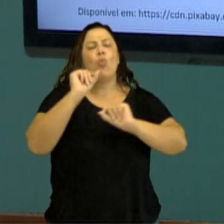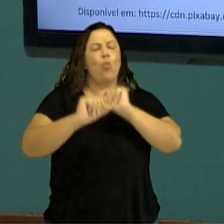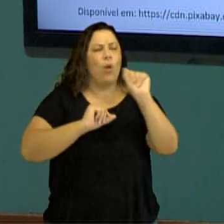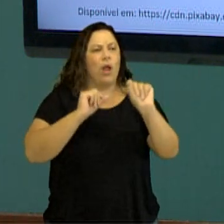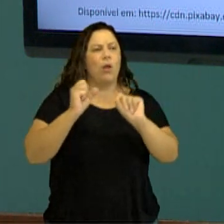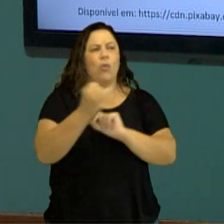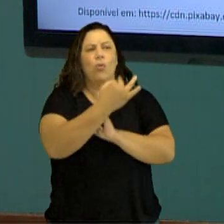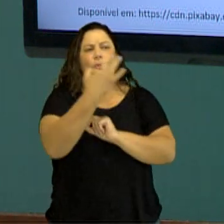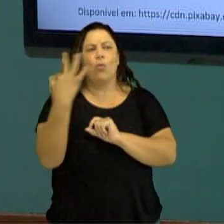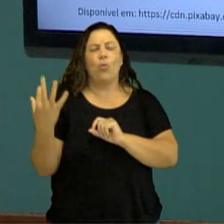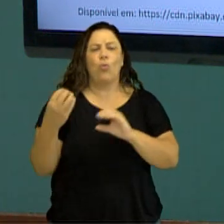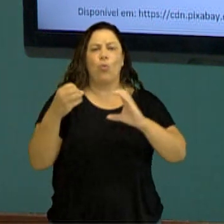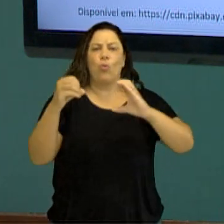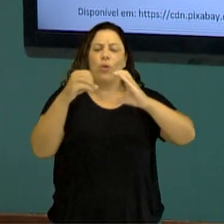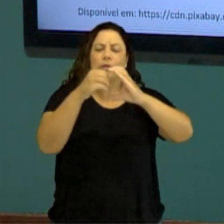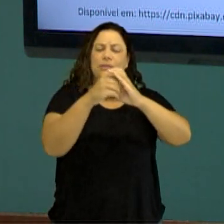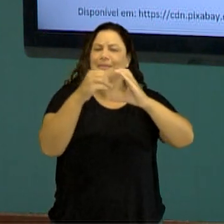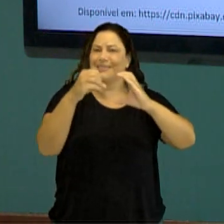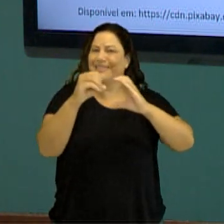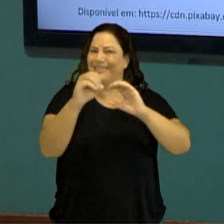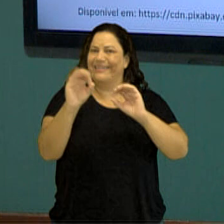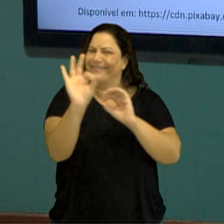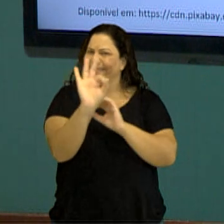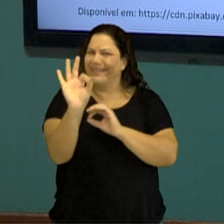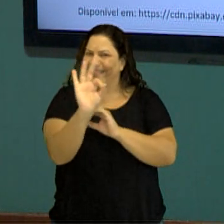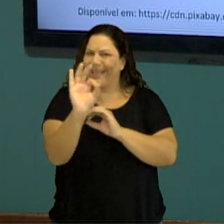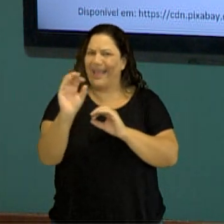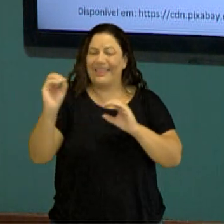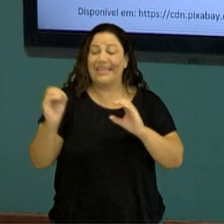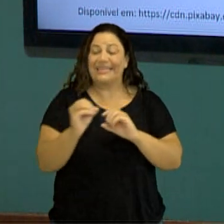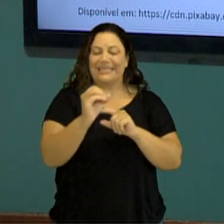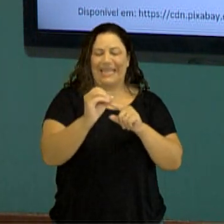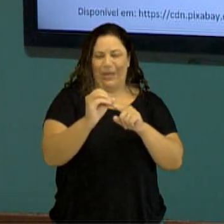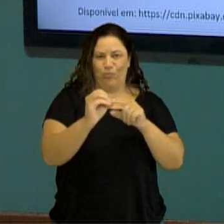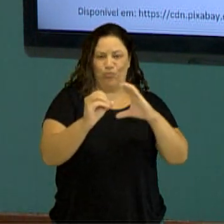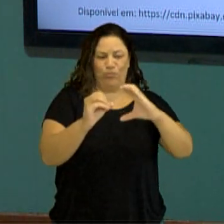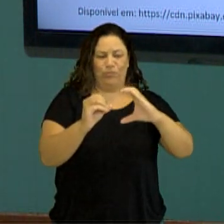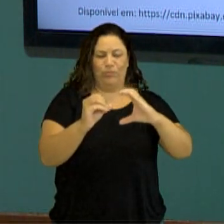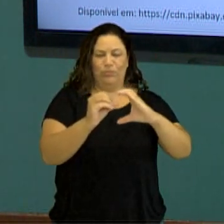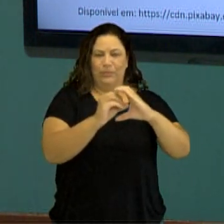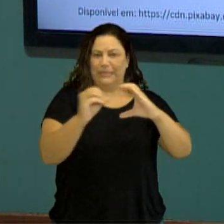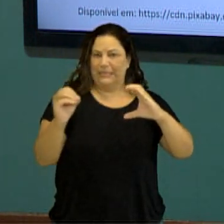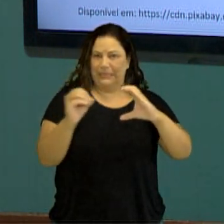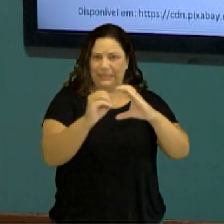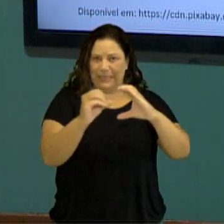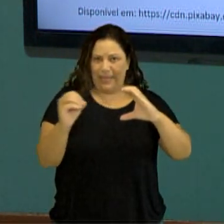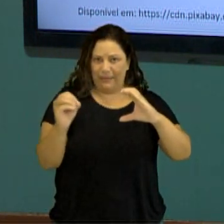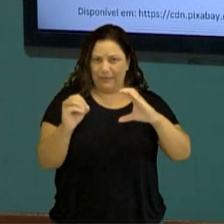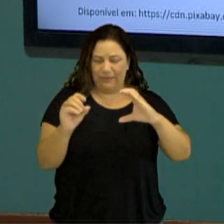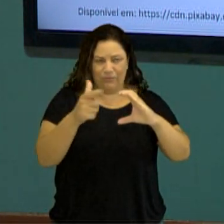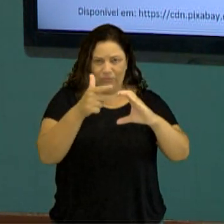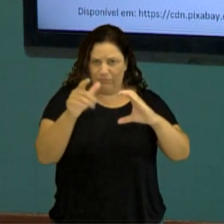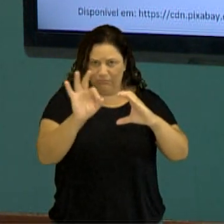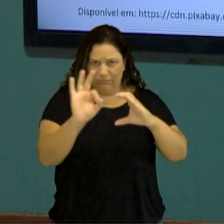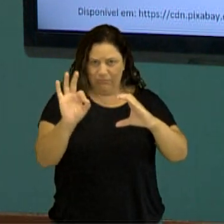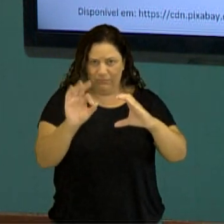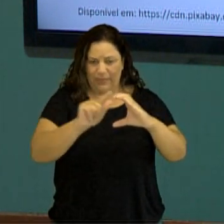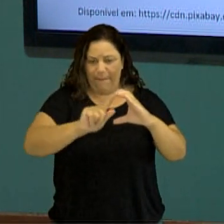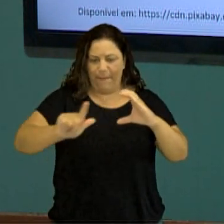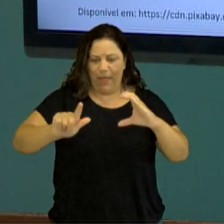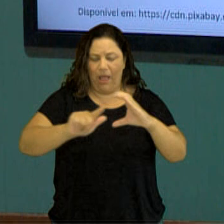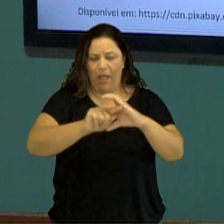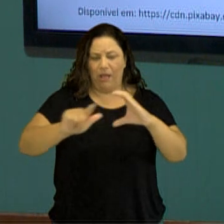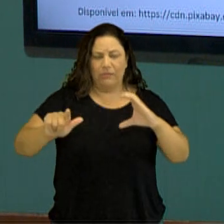de nêutrons? Ou seja, aquela que não tem carga. Não tem carga definida. Observe que eu não coloquei nenhum